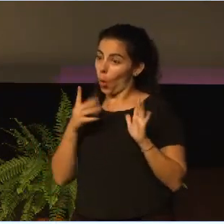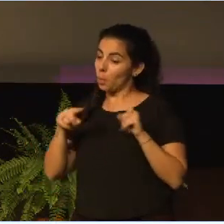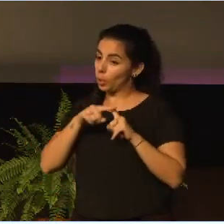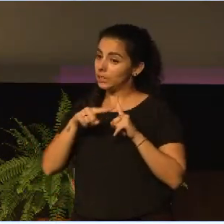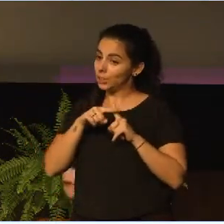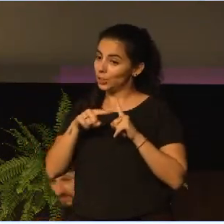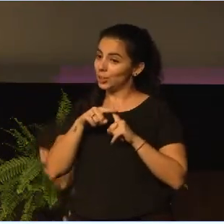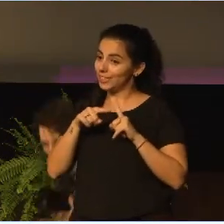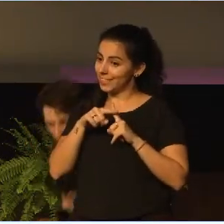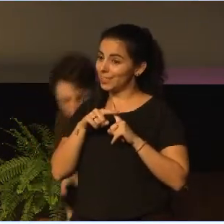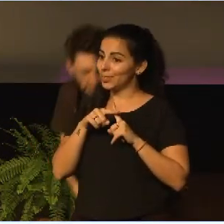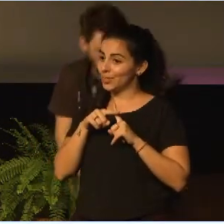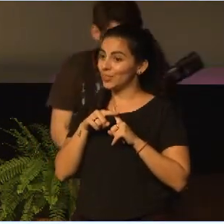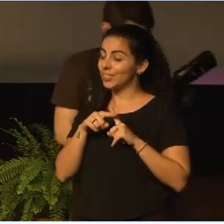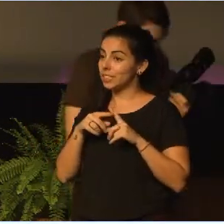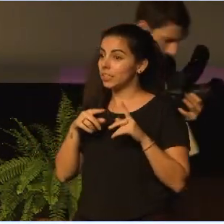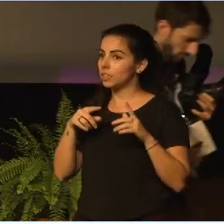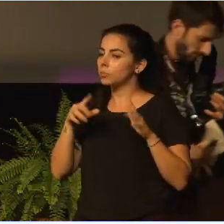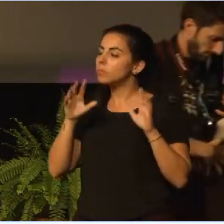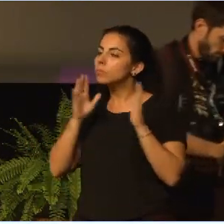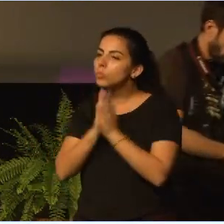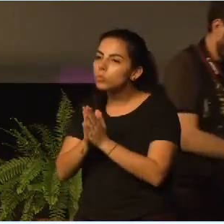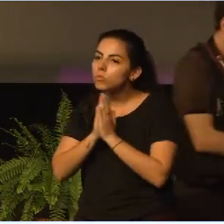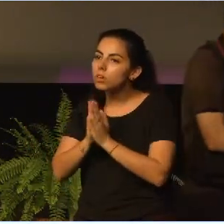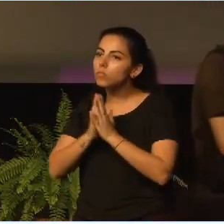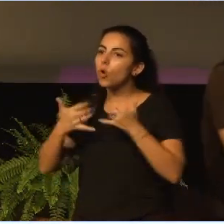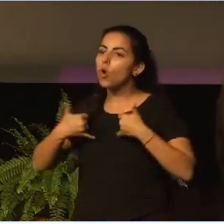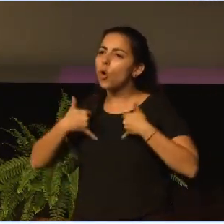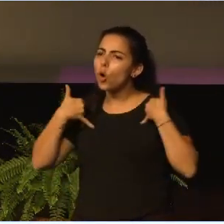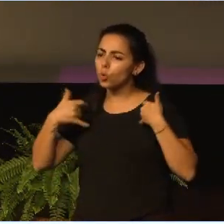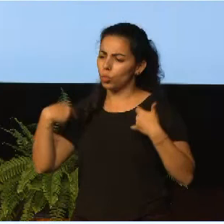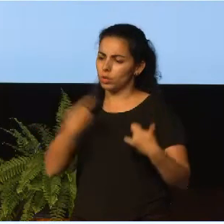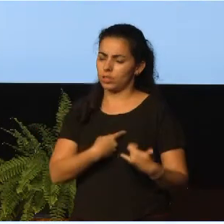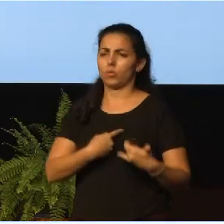favor, encham a gente de orgulho, saiam